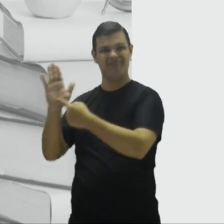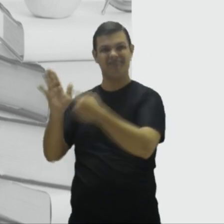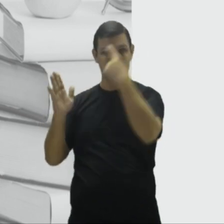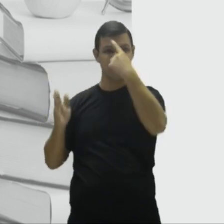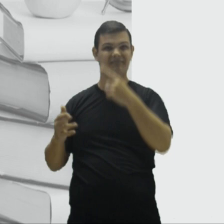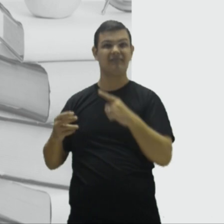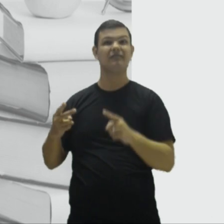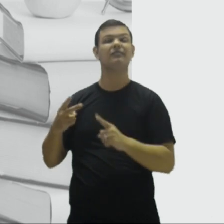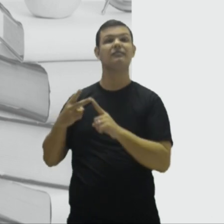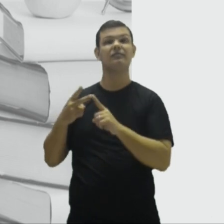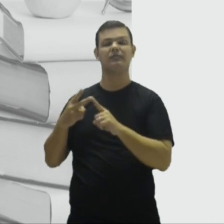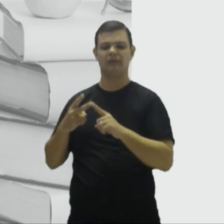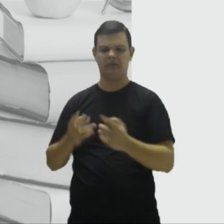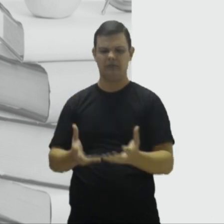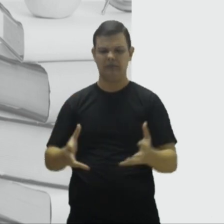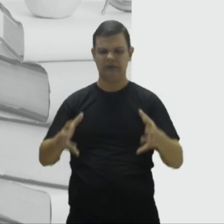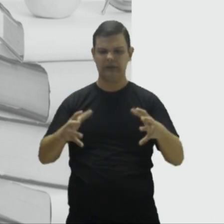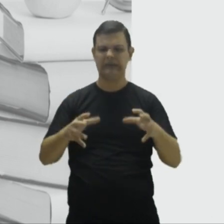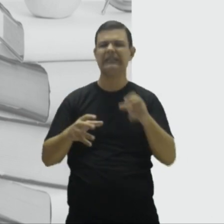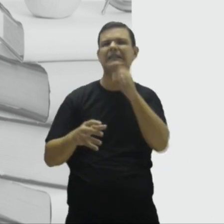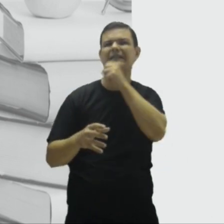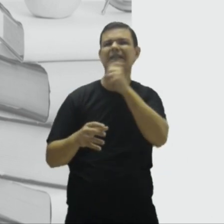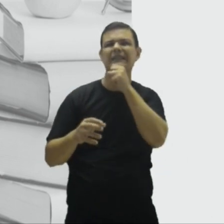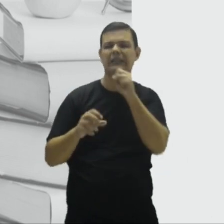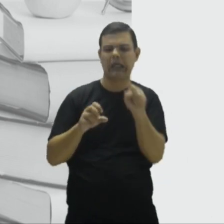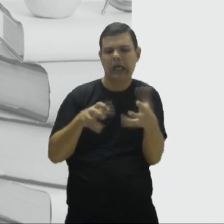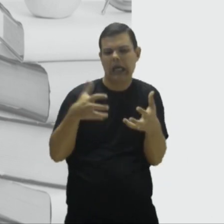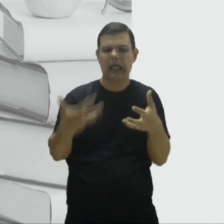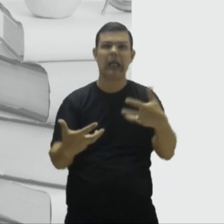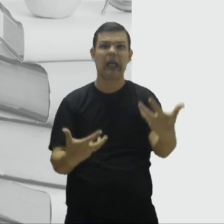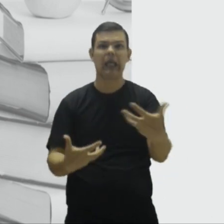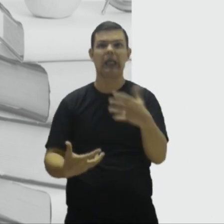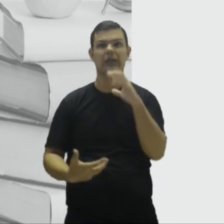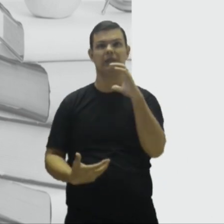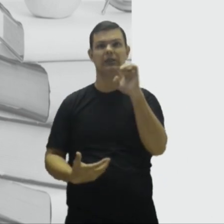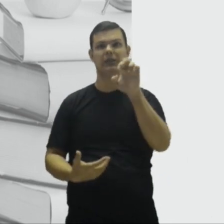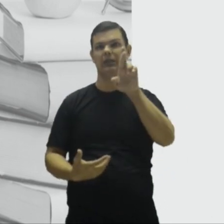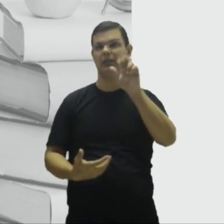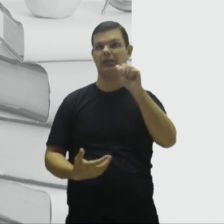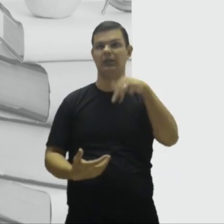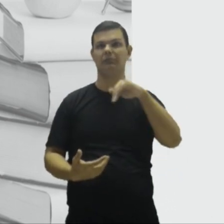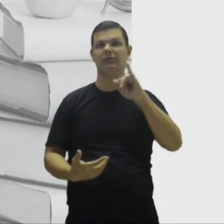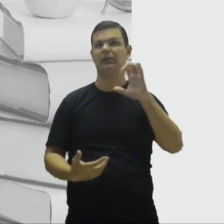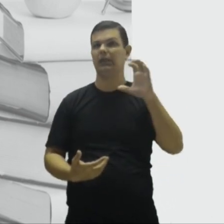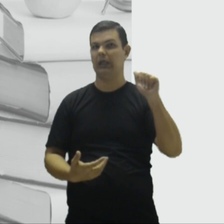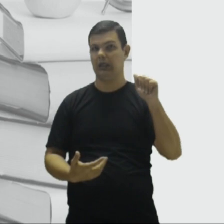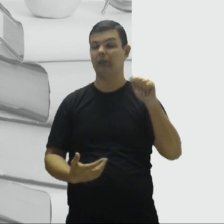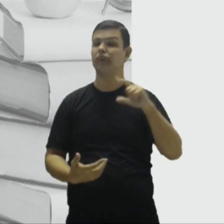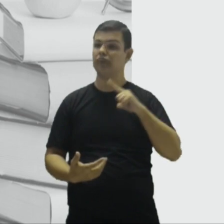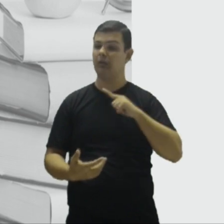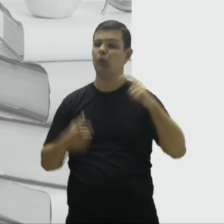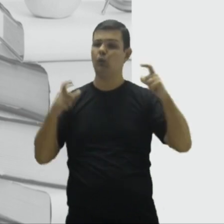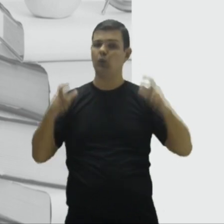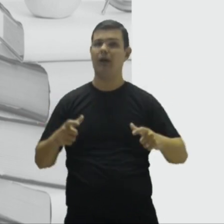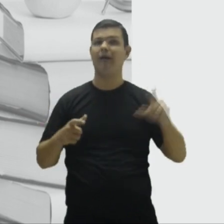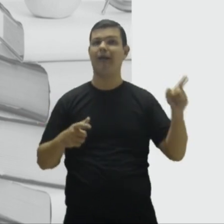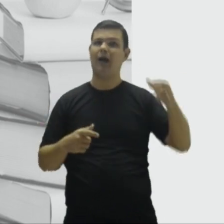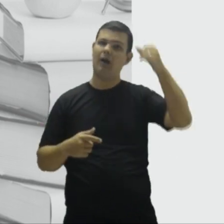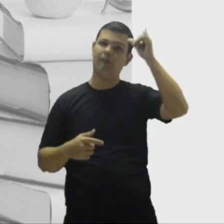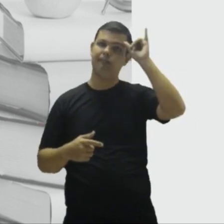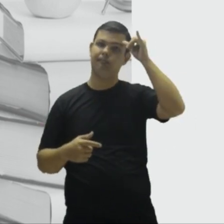esqueleto. Nós encontramos informações através de cerâmicas. Aqui na nossa região, que tem a região Marajoara, ou Marajó,